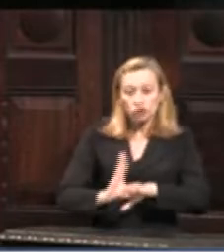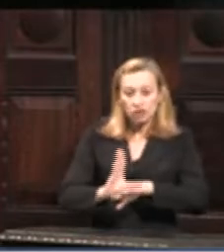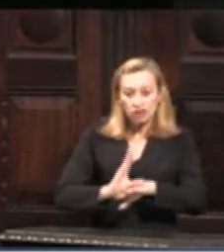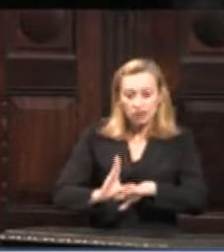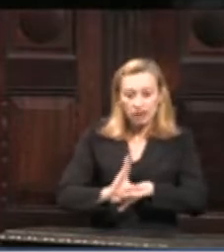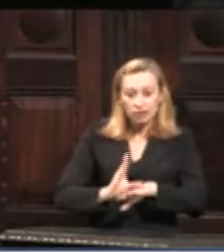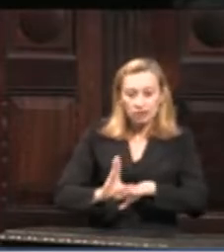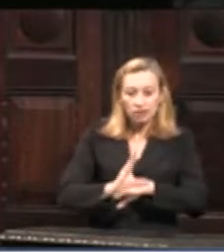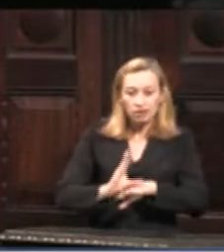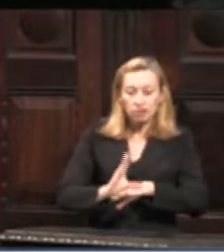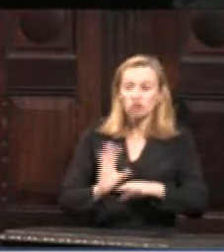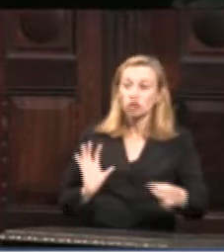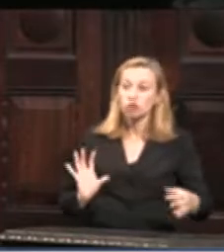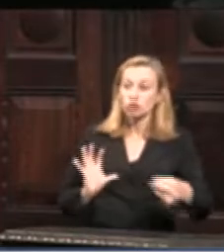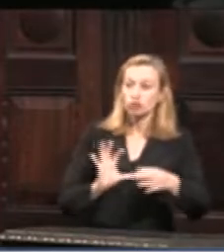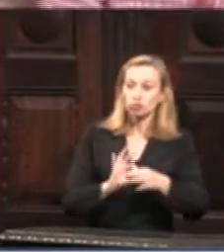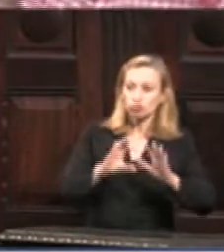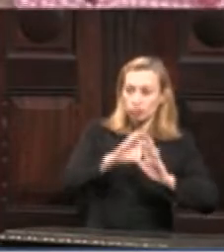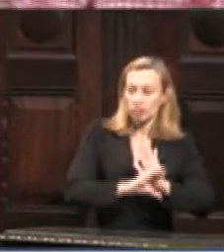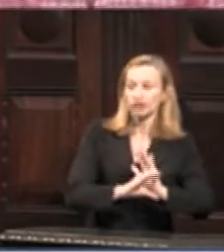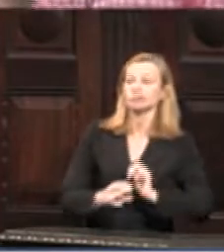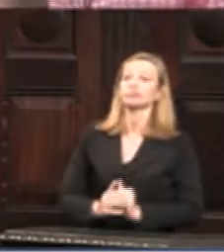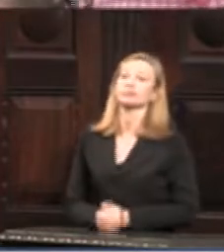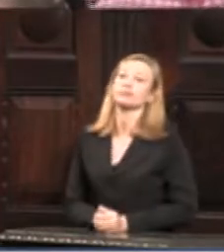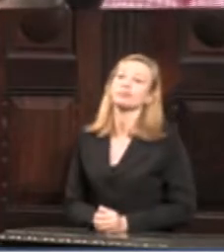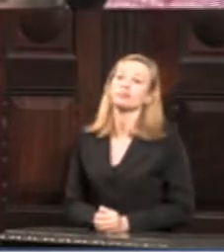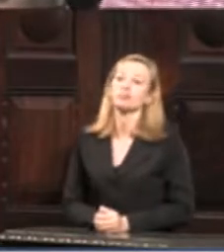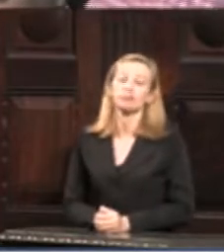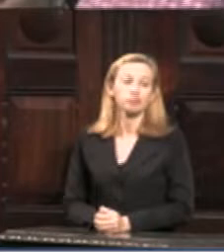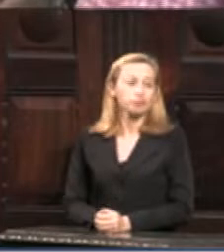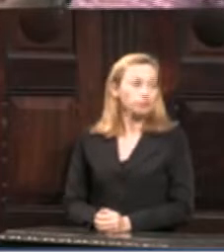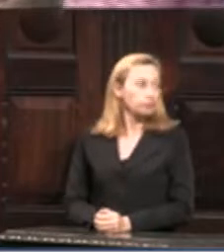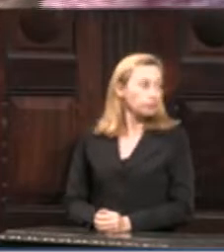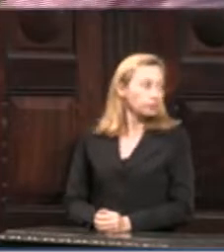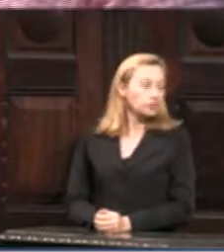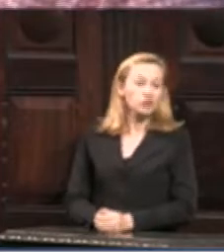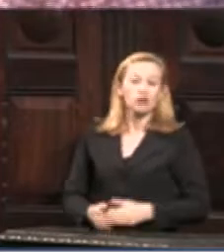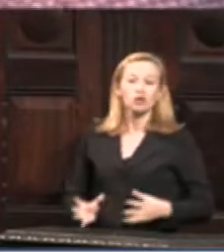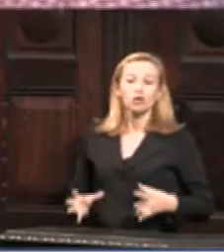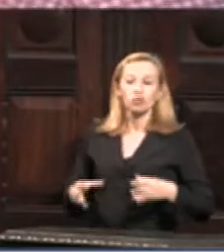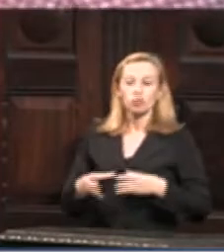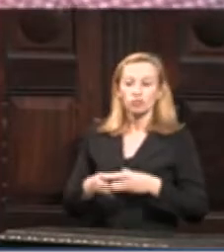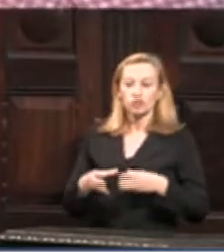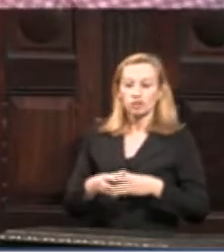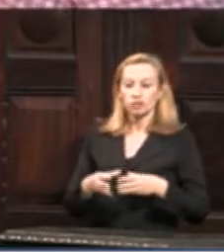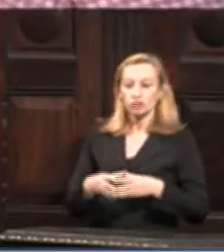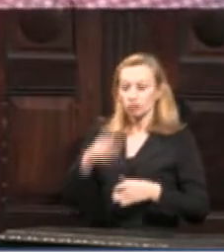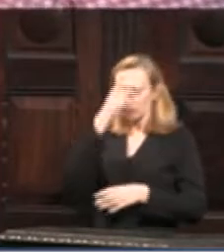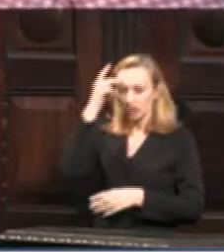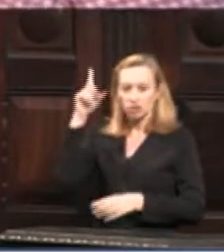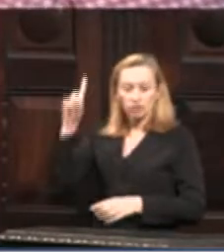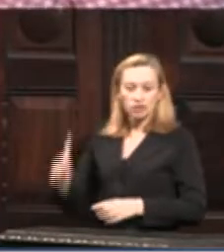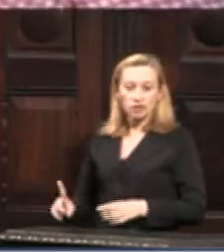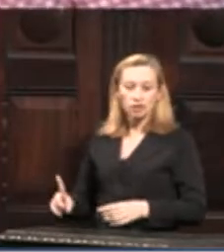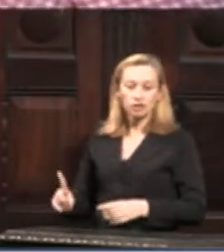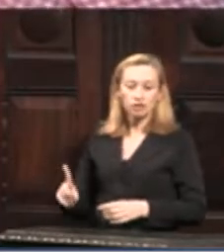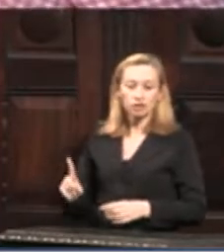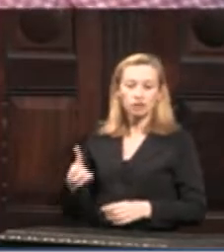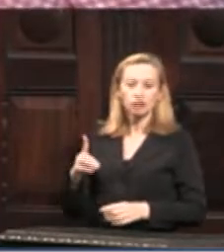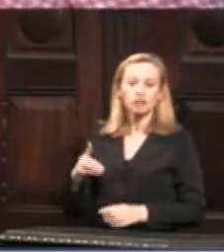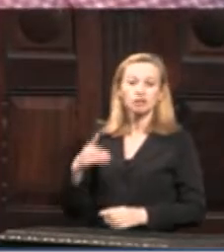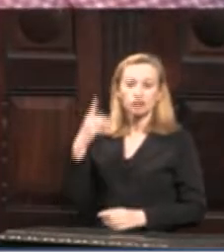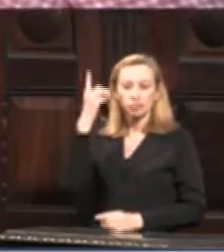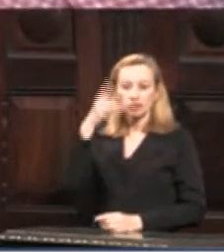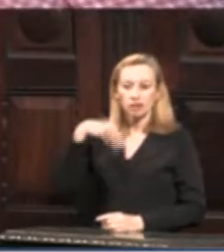constitucionalidade com emenda. Pela Comissão da Pessoa com Deficiência, deputada Márcia Giovanni.